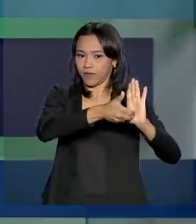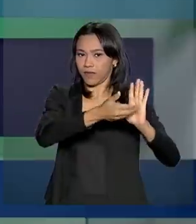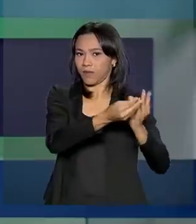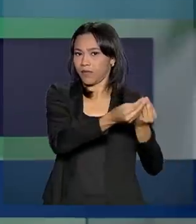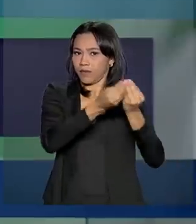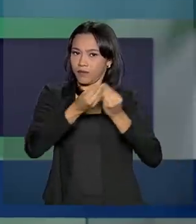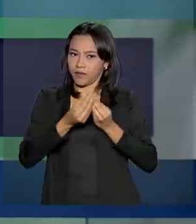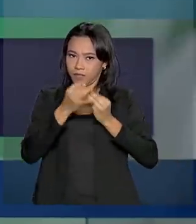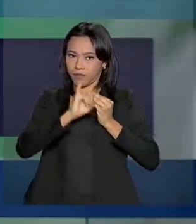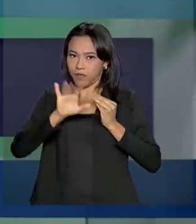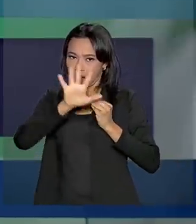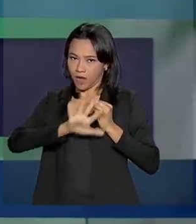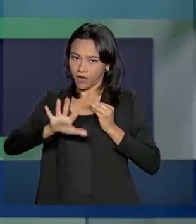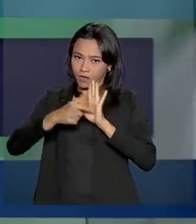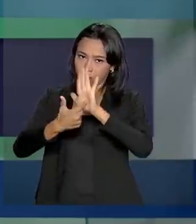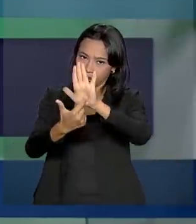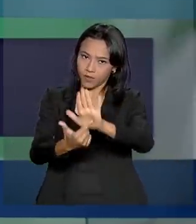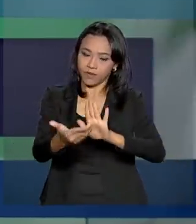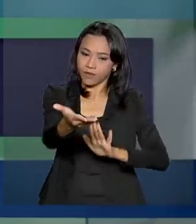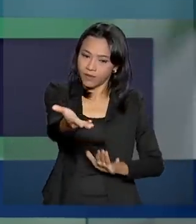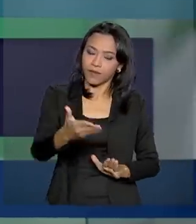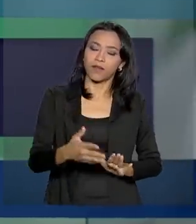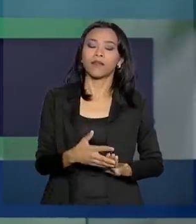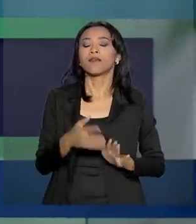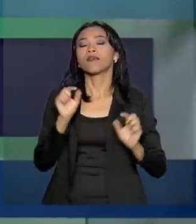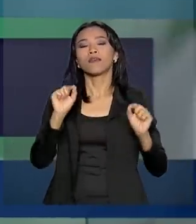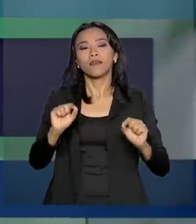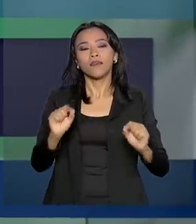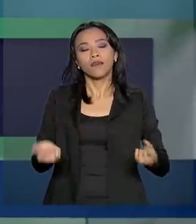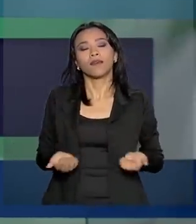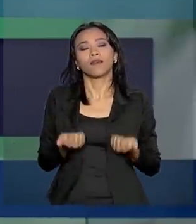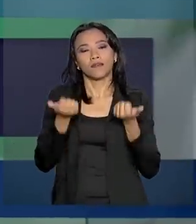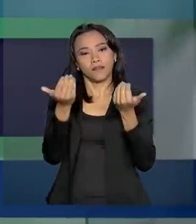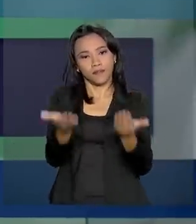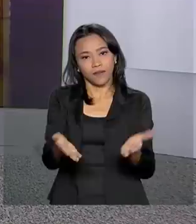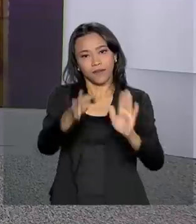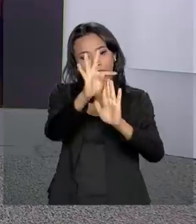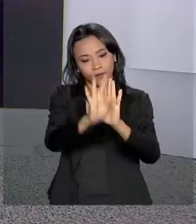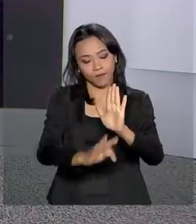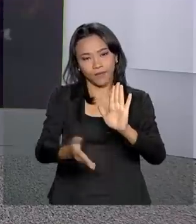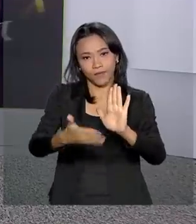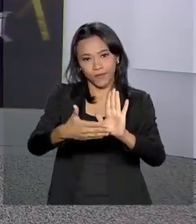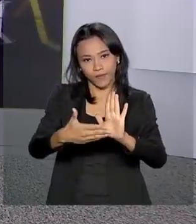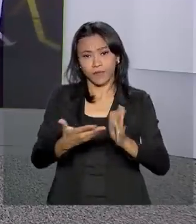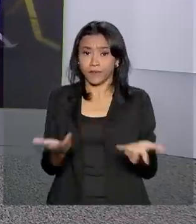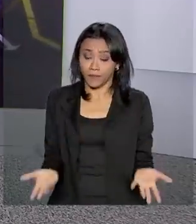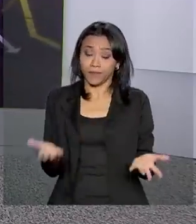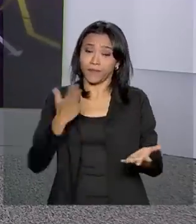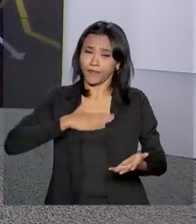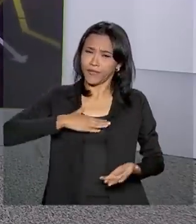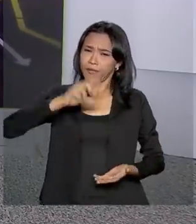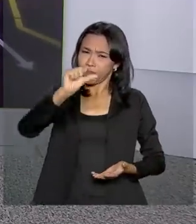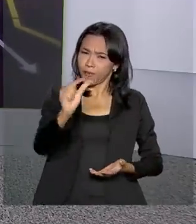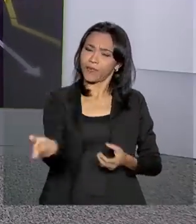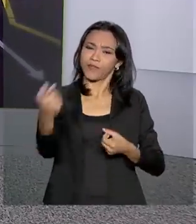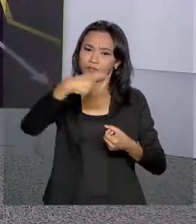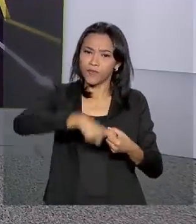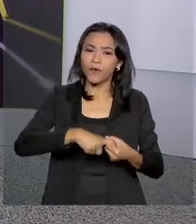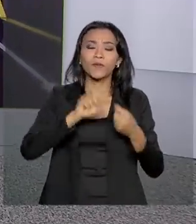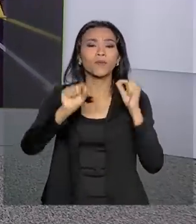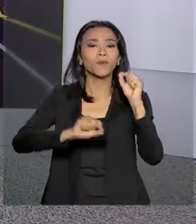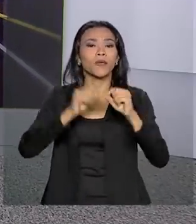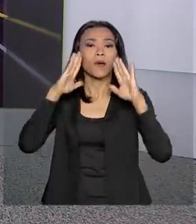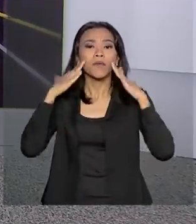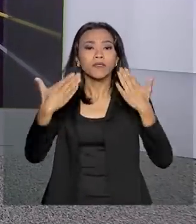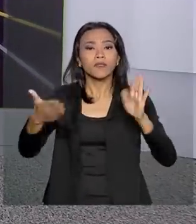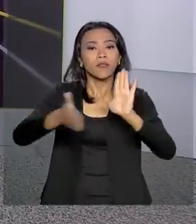Jair Bolsonaro faz, portanto, a entrega desse documento. Bom, e daqui a pouco a gente volta ao vivo com a apresentação